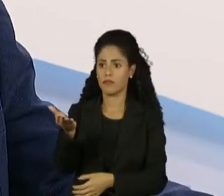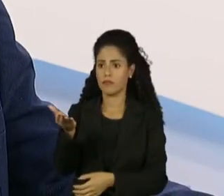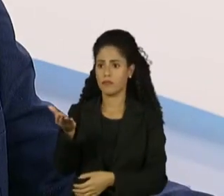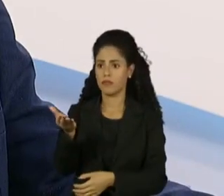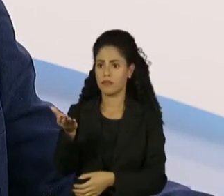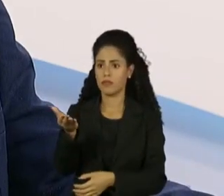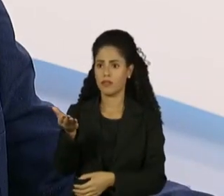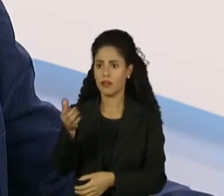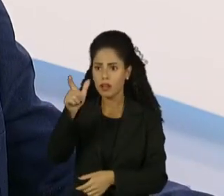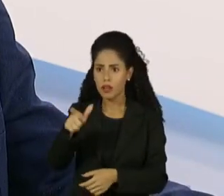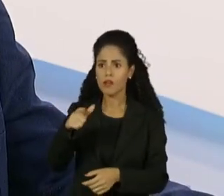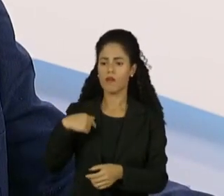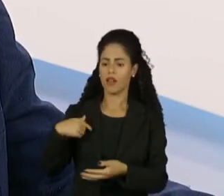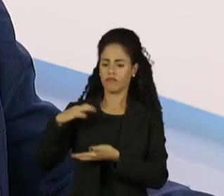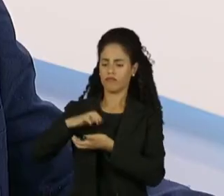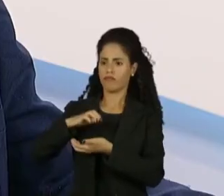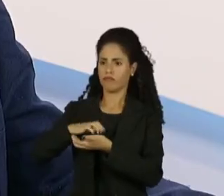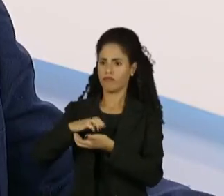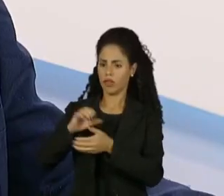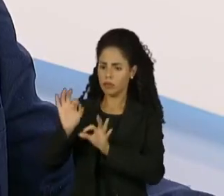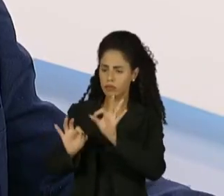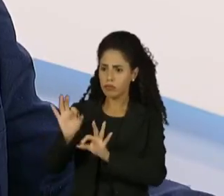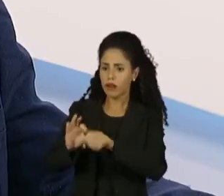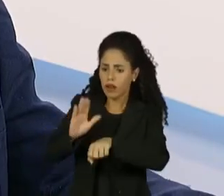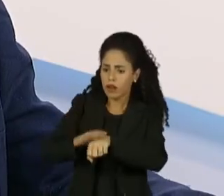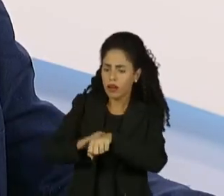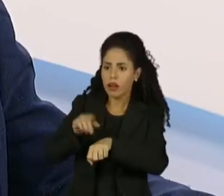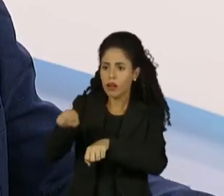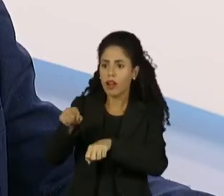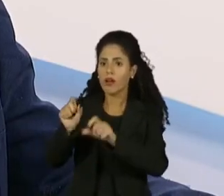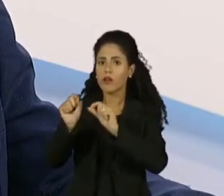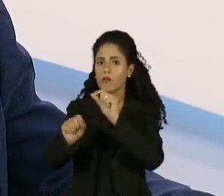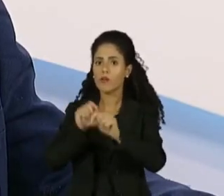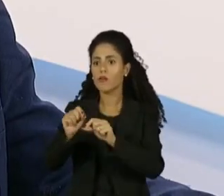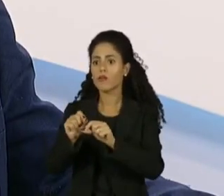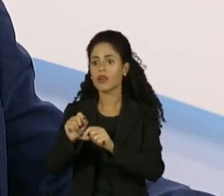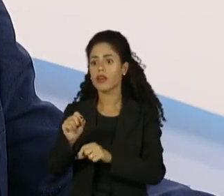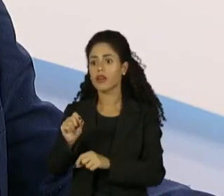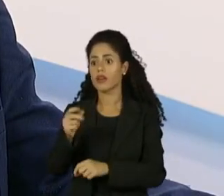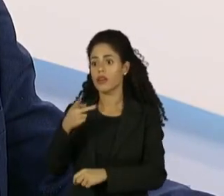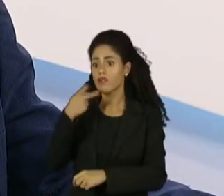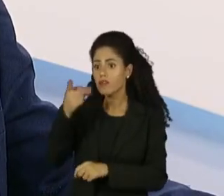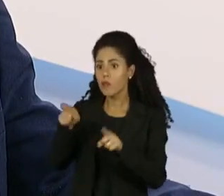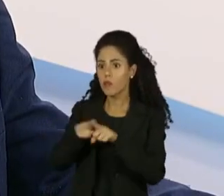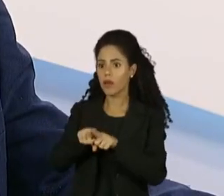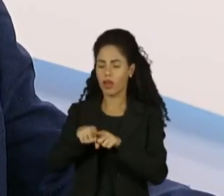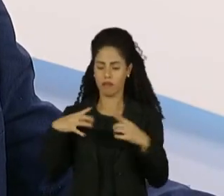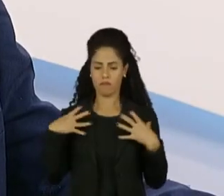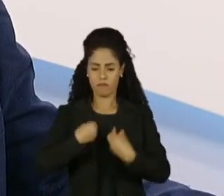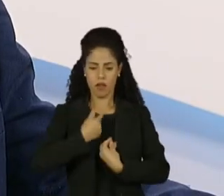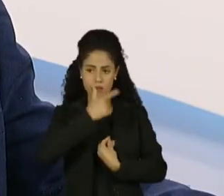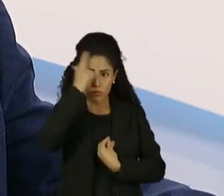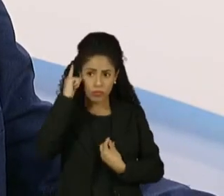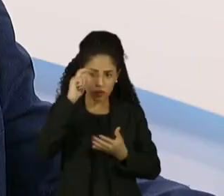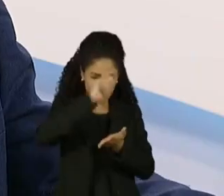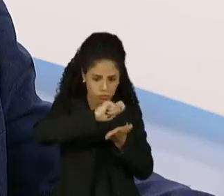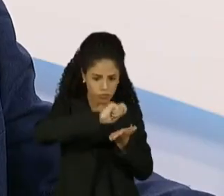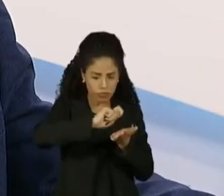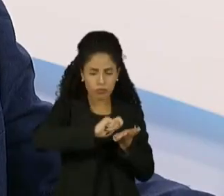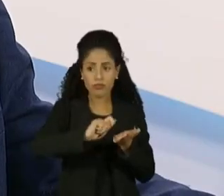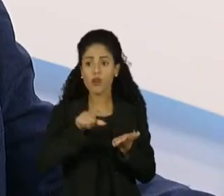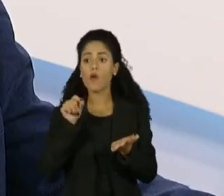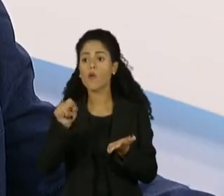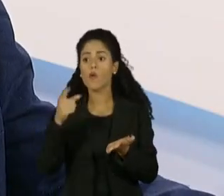pelo próprio Supremo Tribunal Federal, na palavra emitida pelo Alexandre de Moraes, escrita nas decisões,